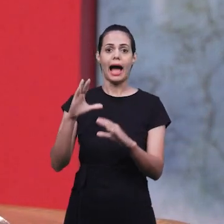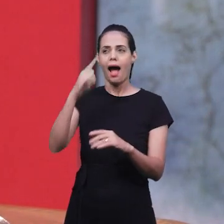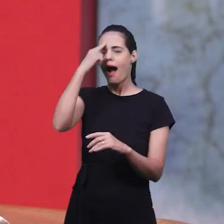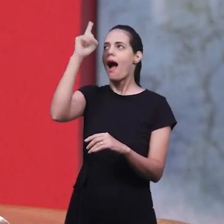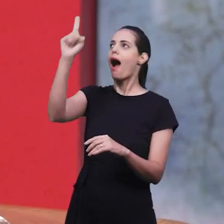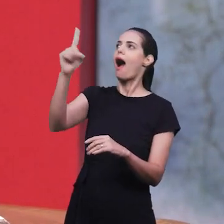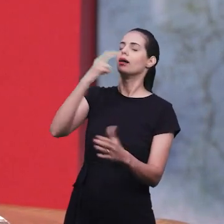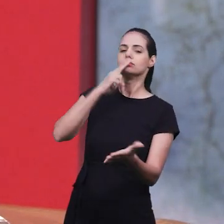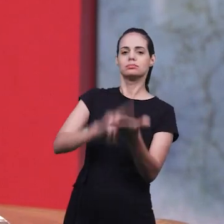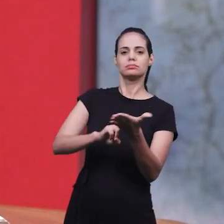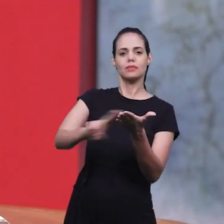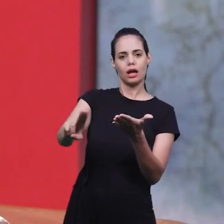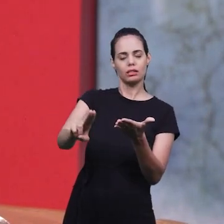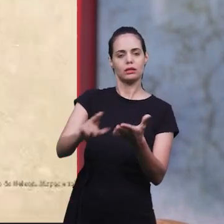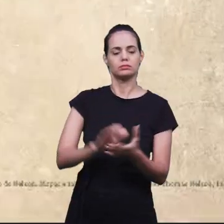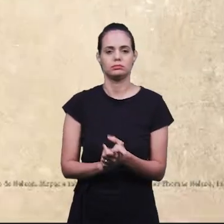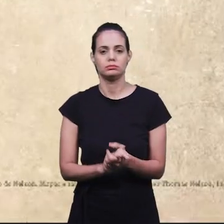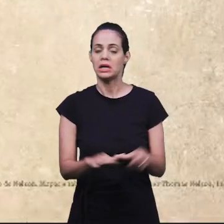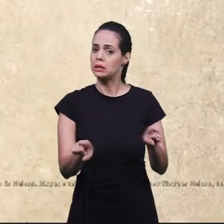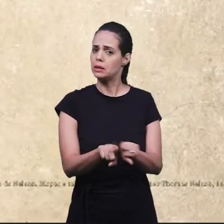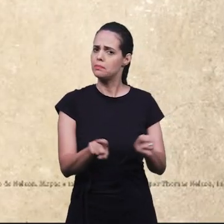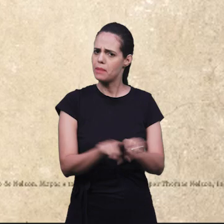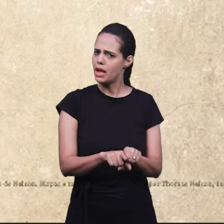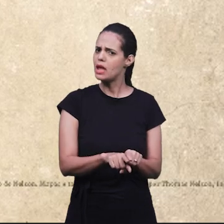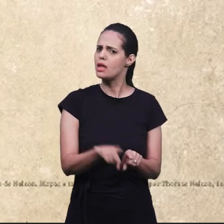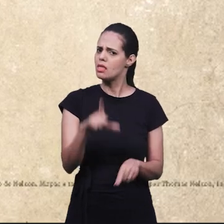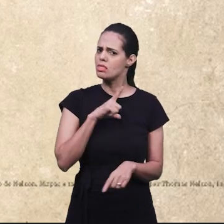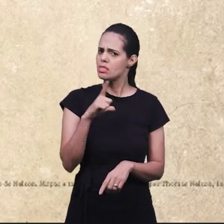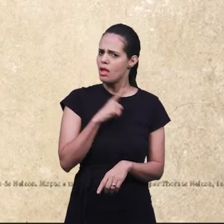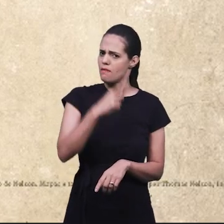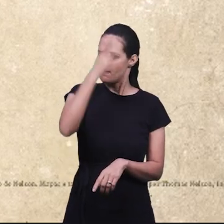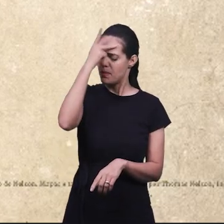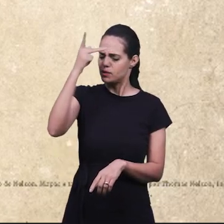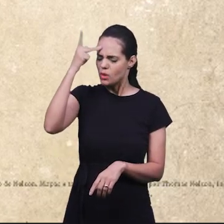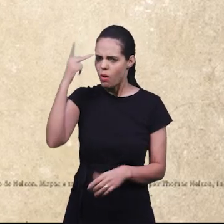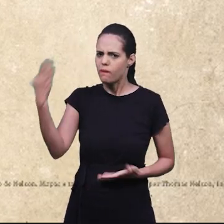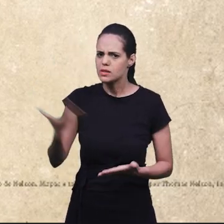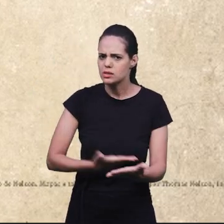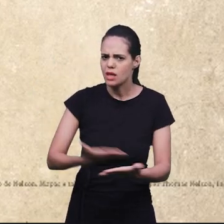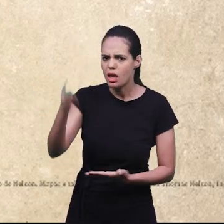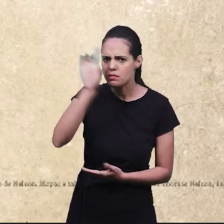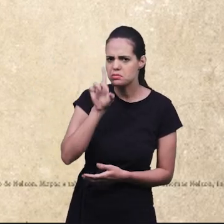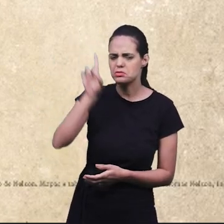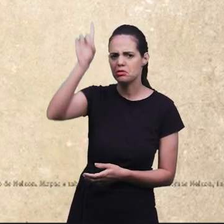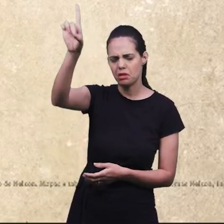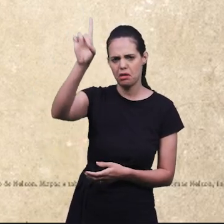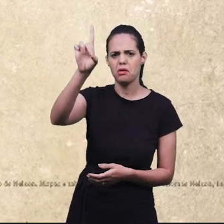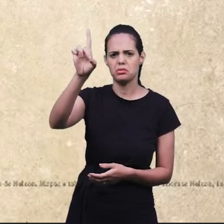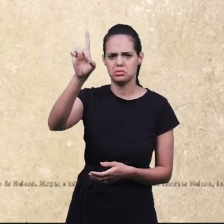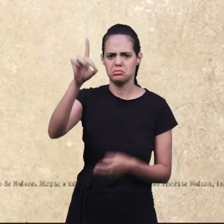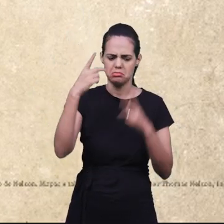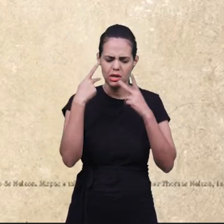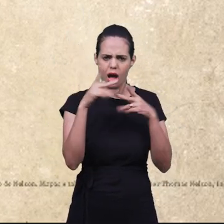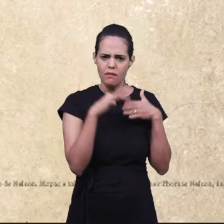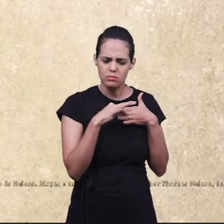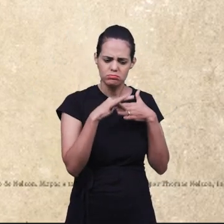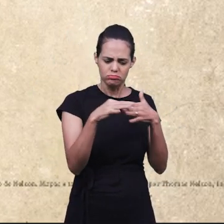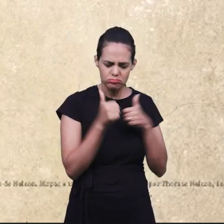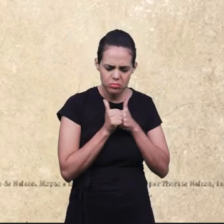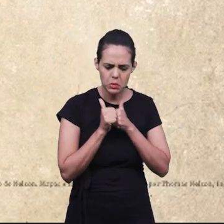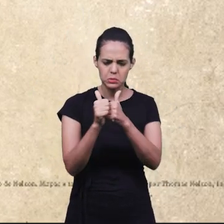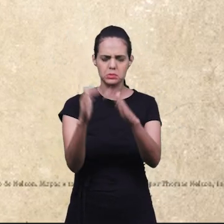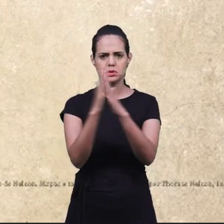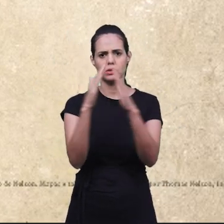Lembra-se também que em cada igreja foram levantados presbíteros, foram levantados homens de Deus que